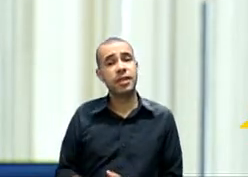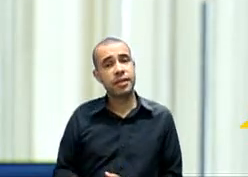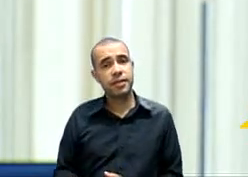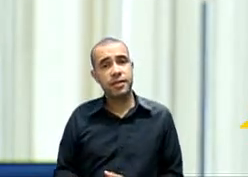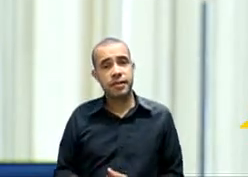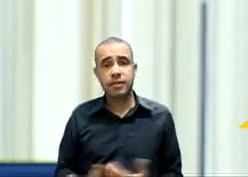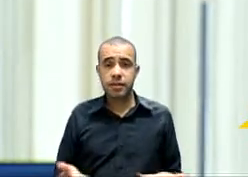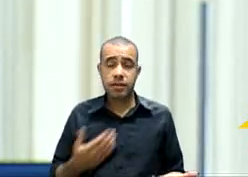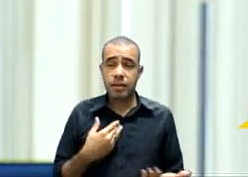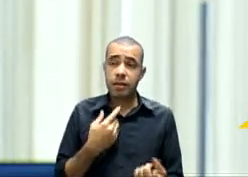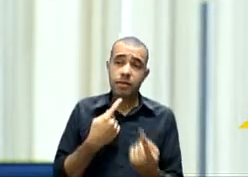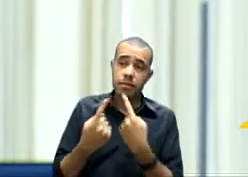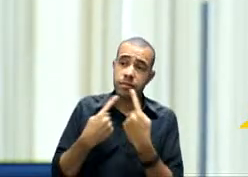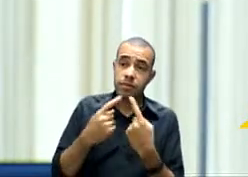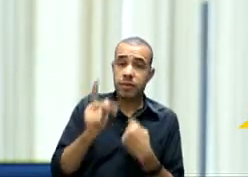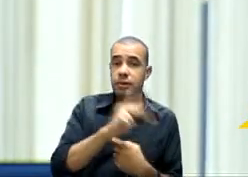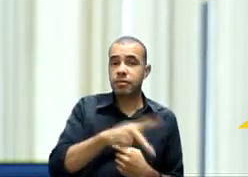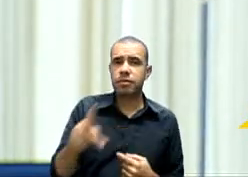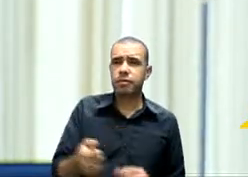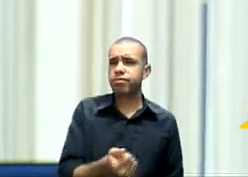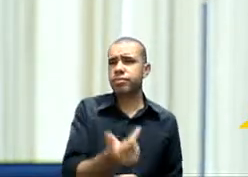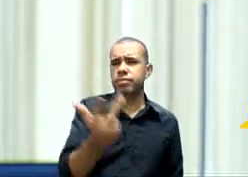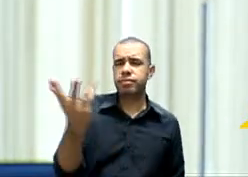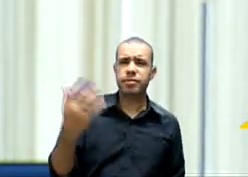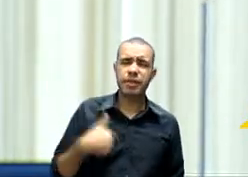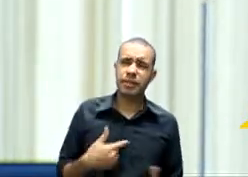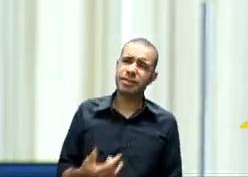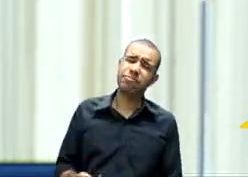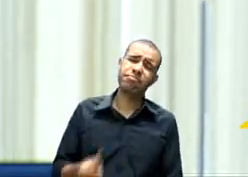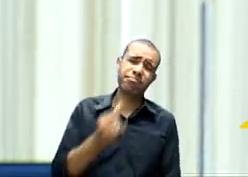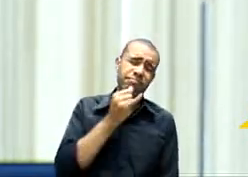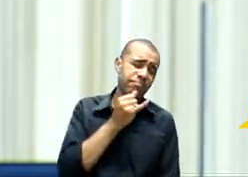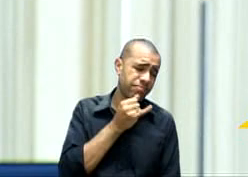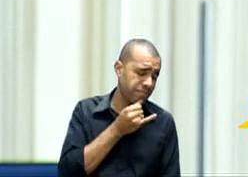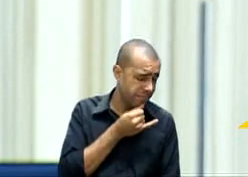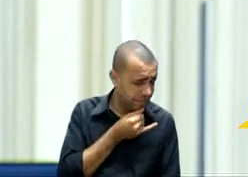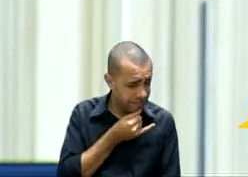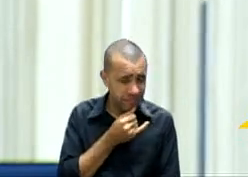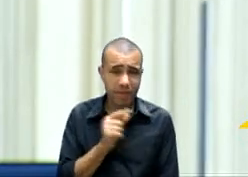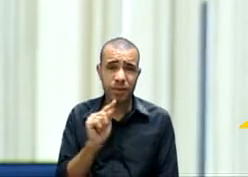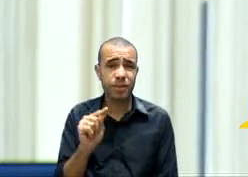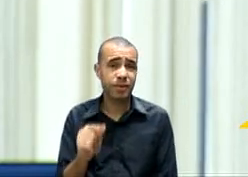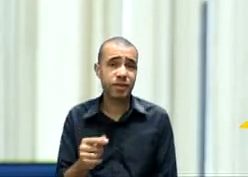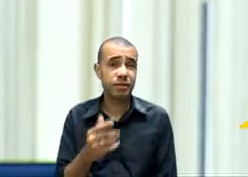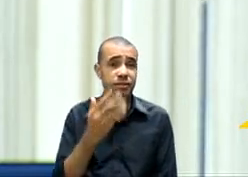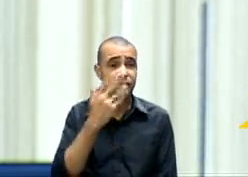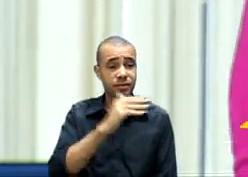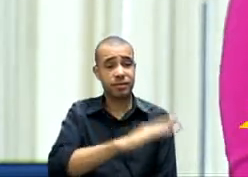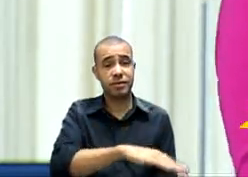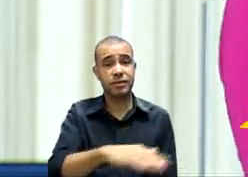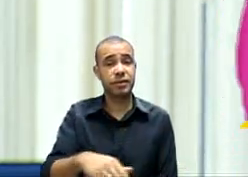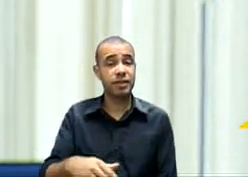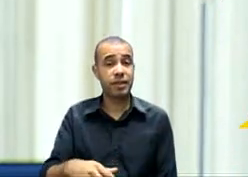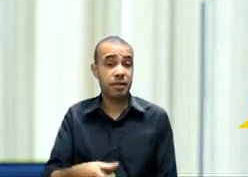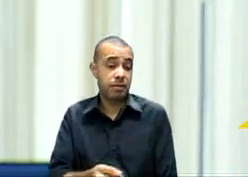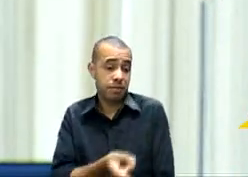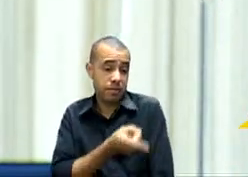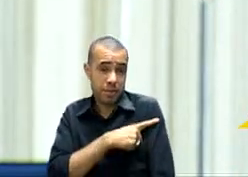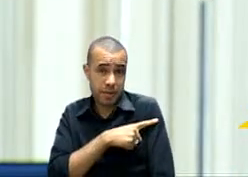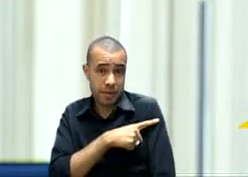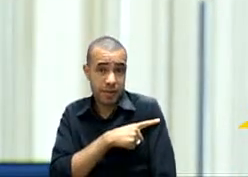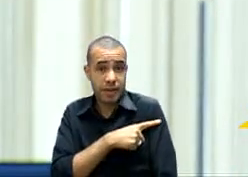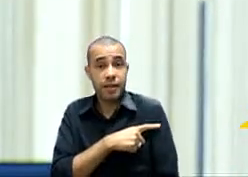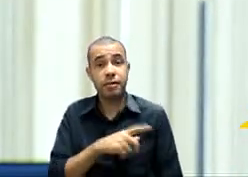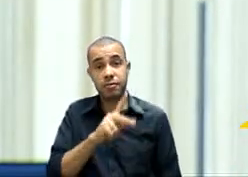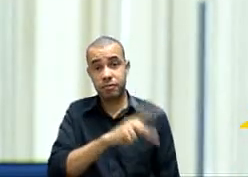professores, daí é muito triste esse quadro. Tem crianças que, na primeira série, o professor foi lá, fez um laudo,